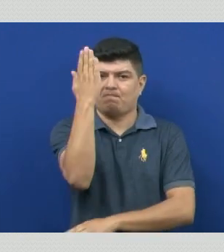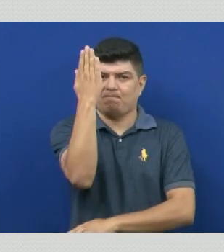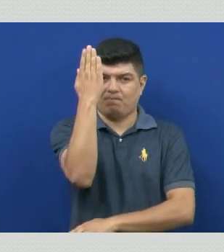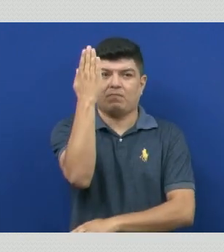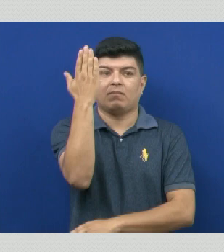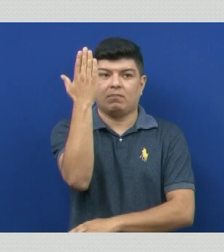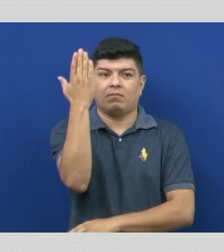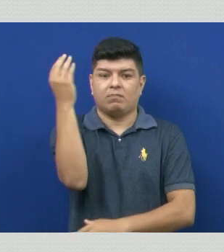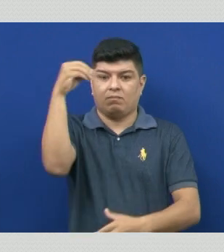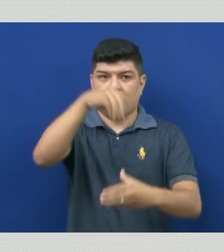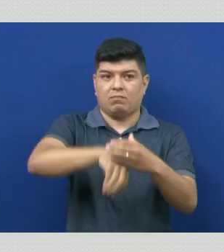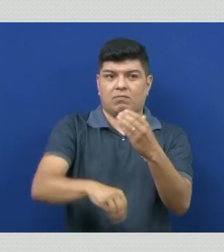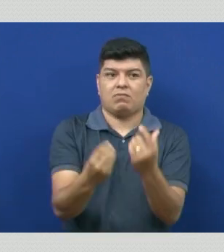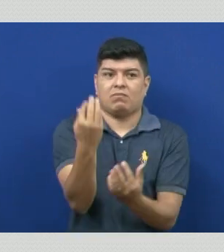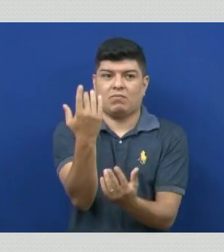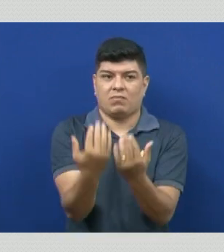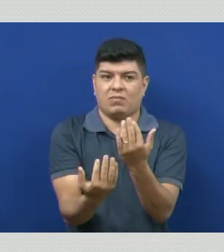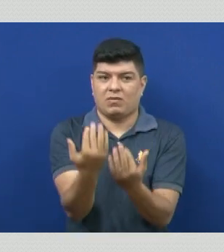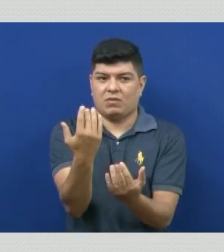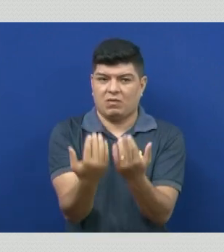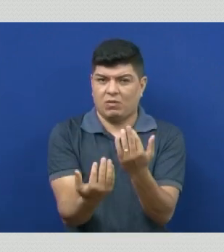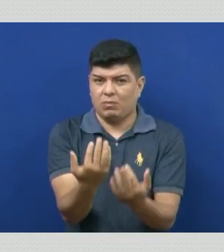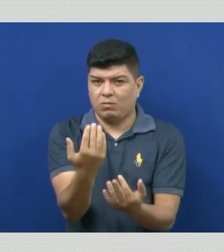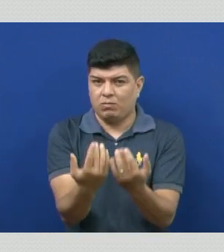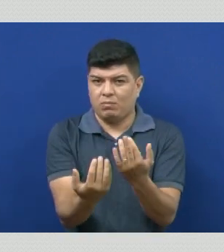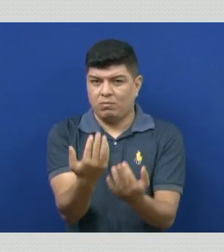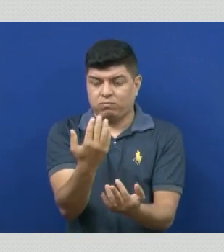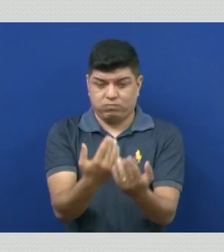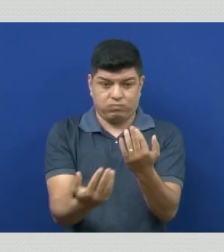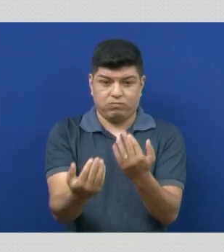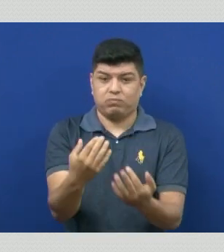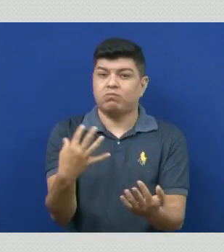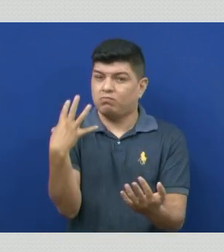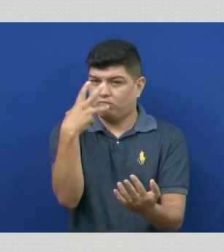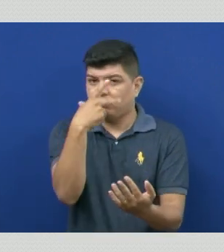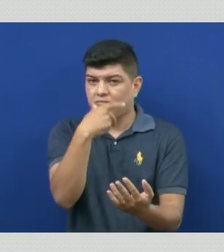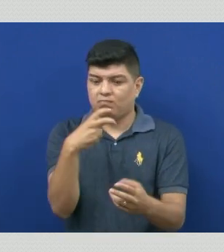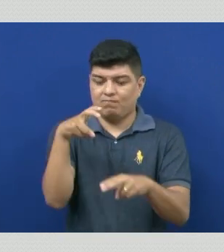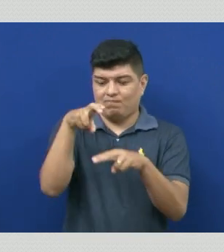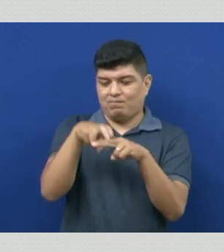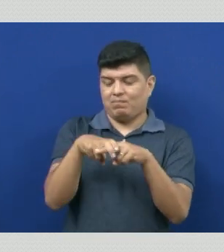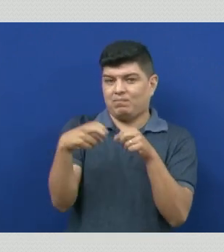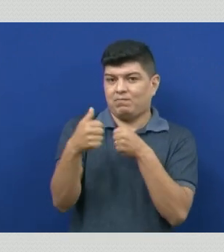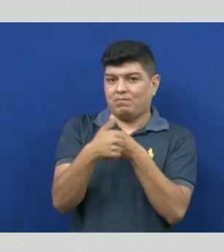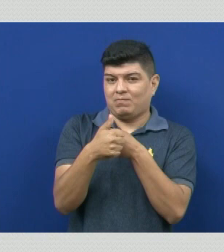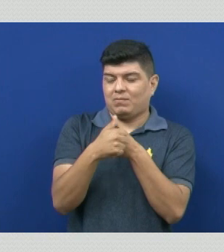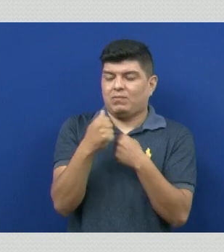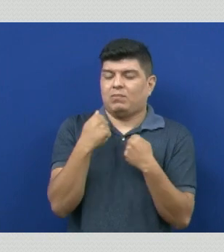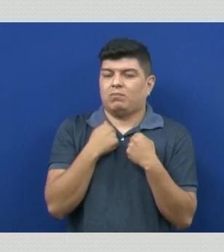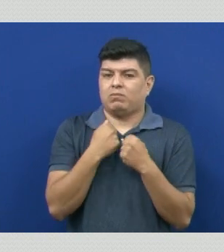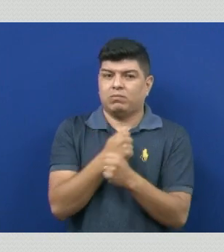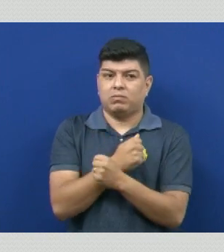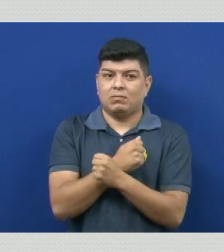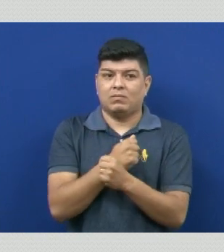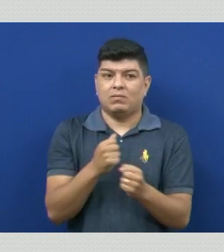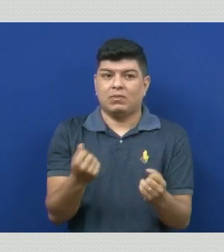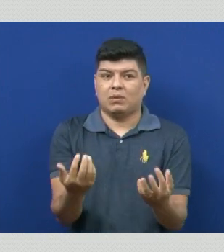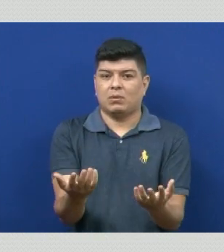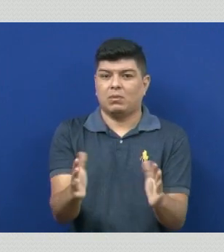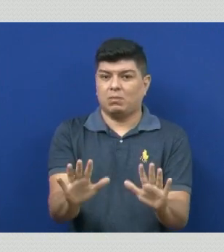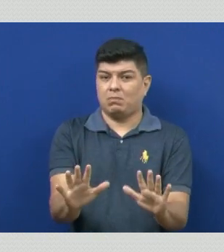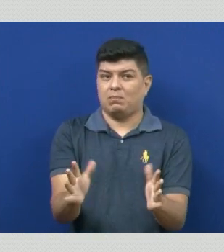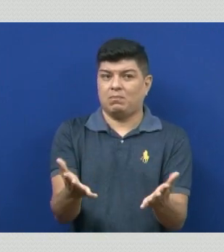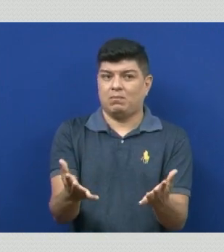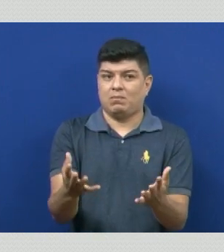no fogo. Quando o pau acendeu, fazendo uma bela labareda, ela sentou-se perto e aqueceu-se, dizendo, como ilumina